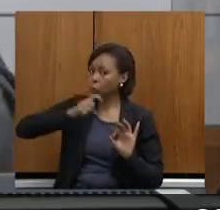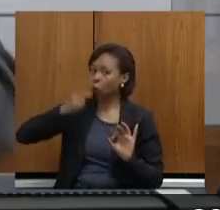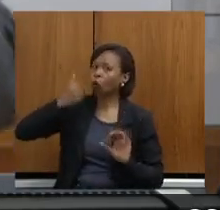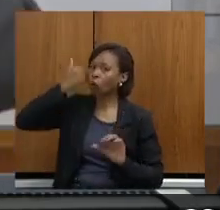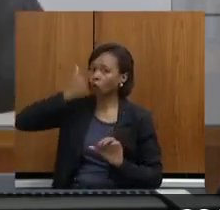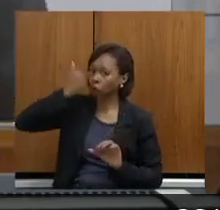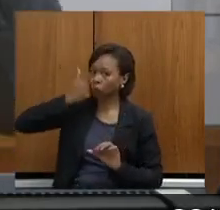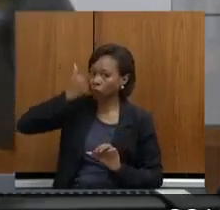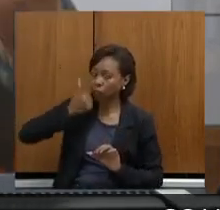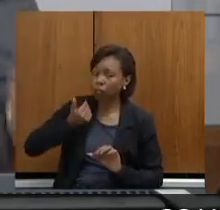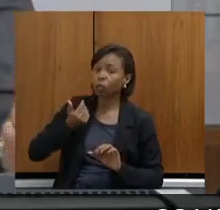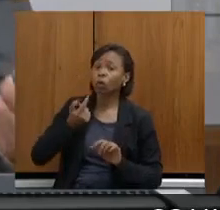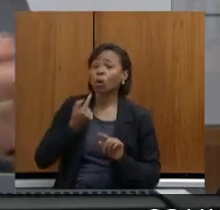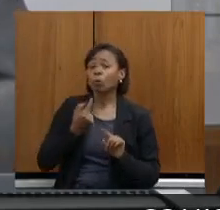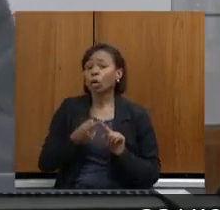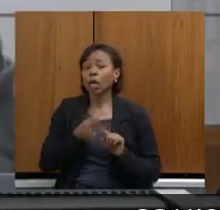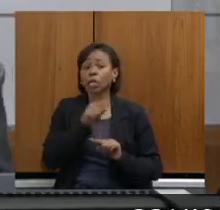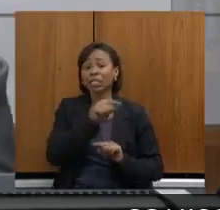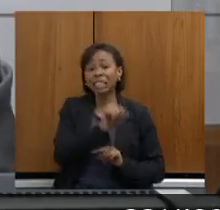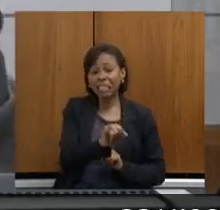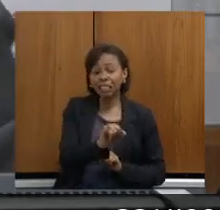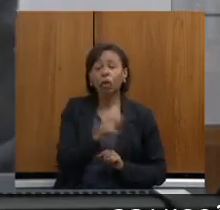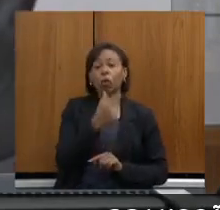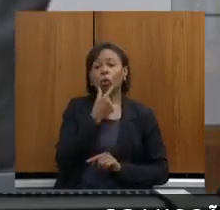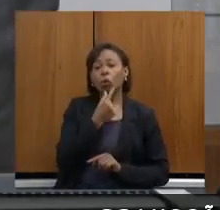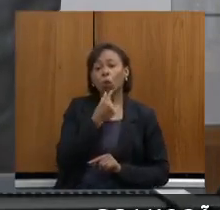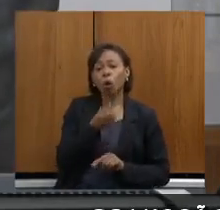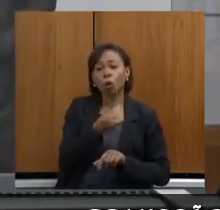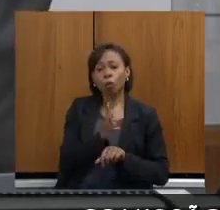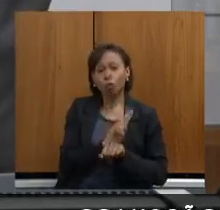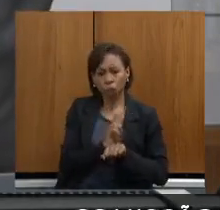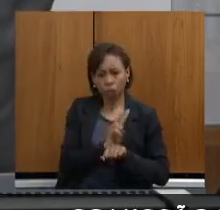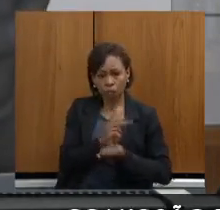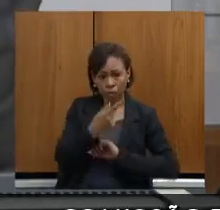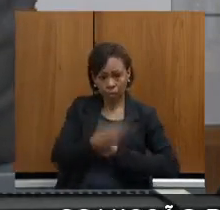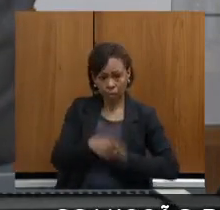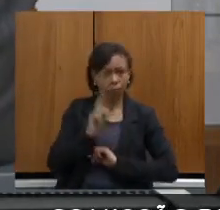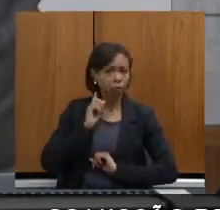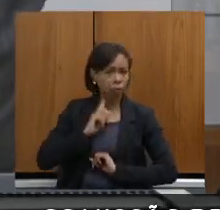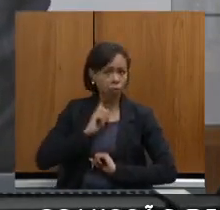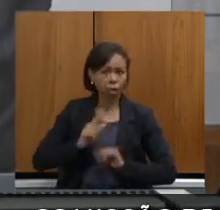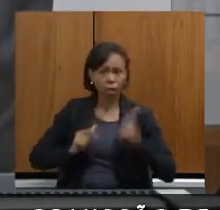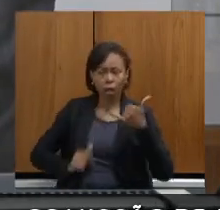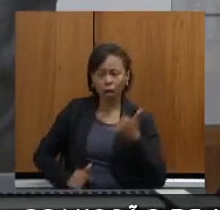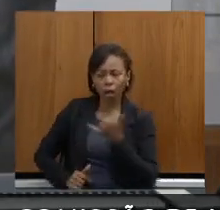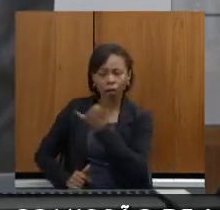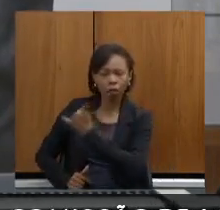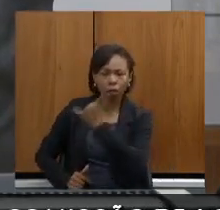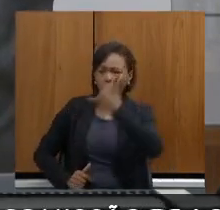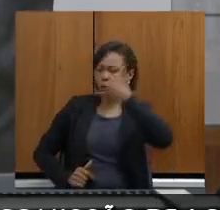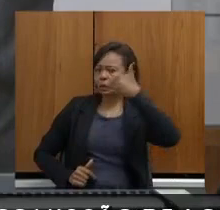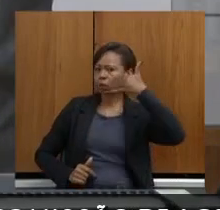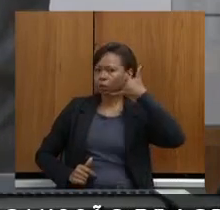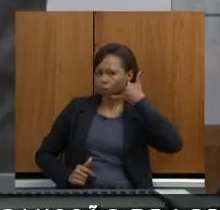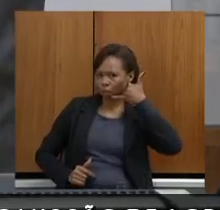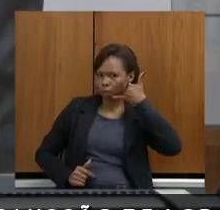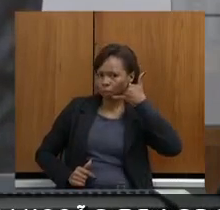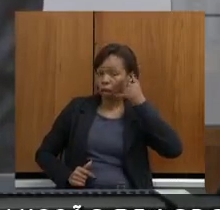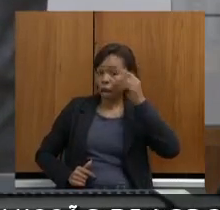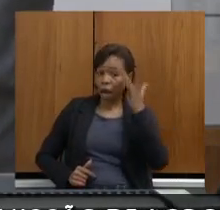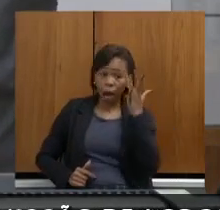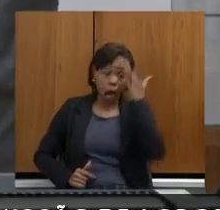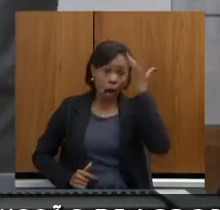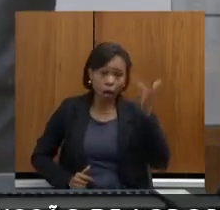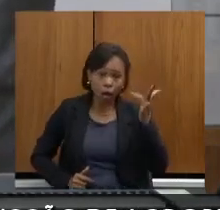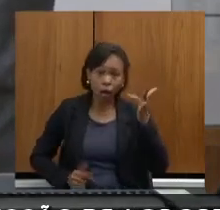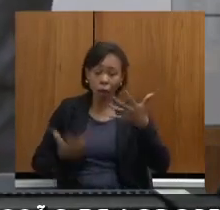esse o superintendente de Minas Gerais recebeu a ligação e no outro dia mandou as máquinas